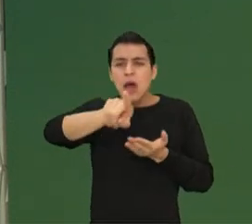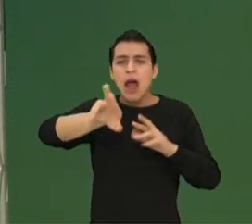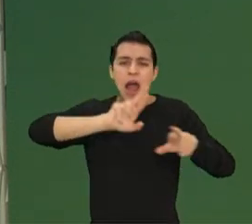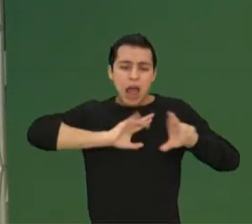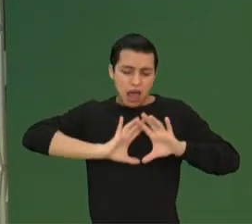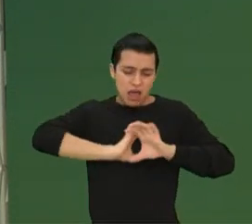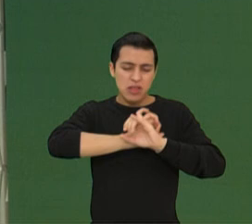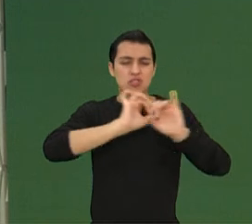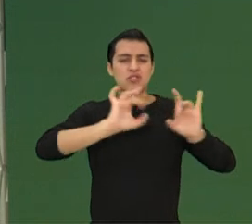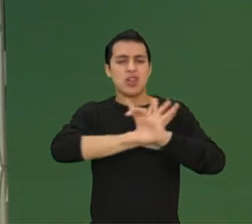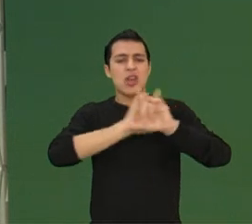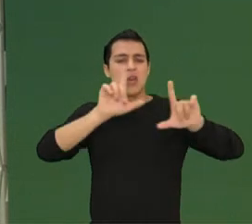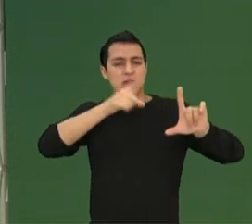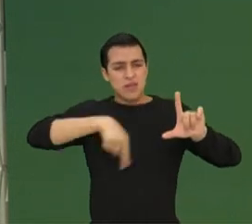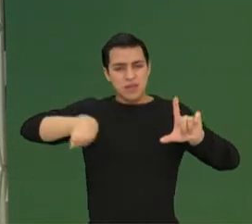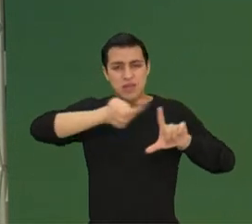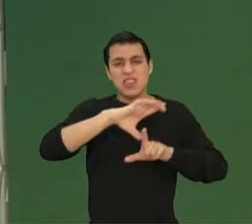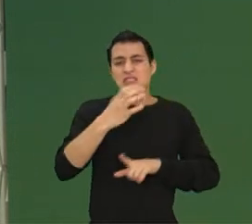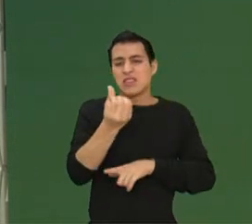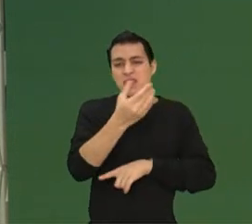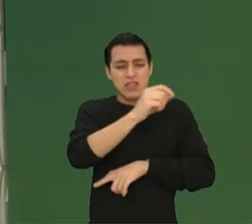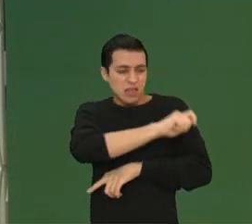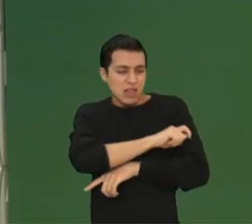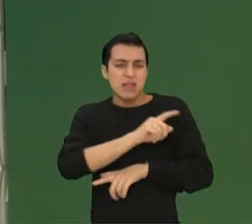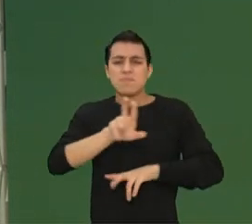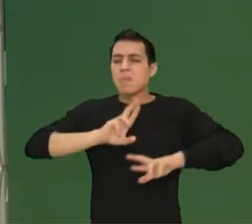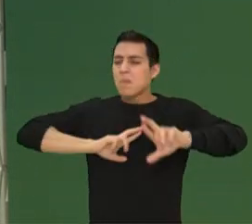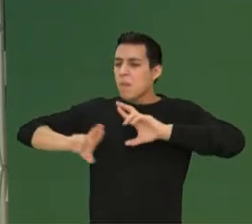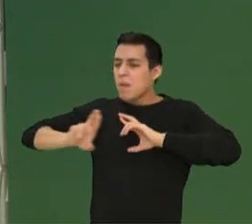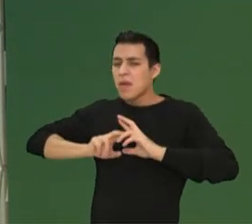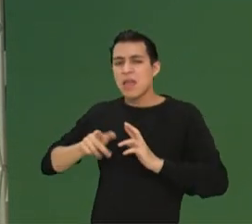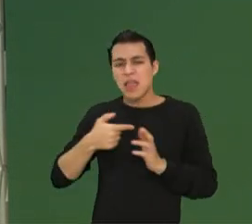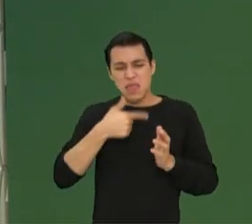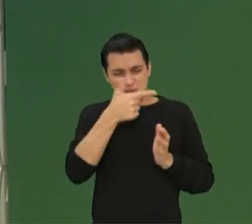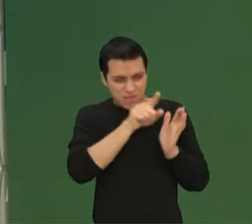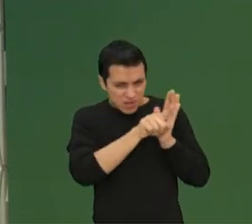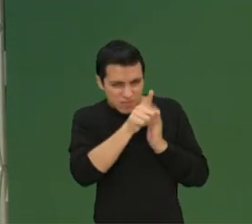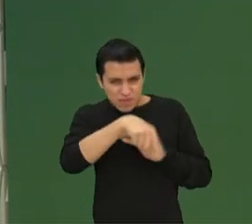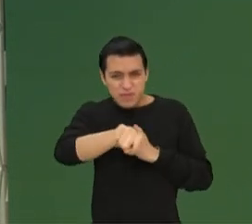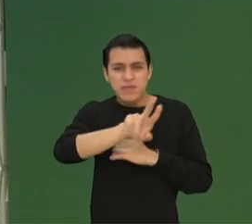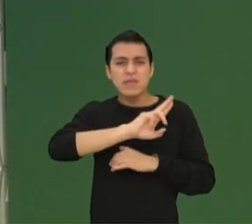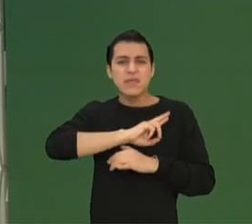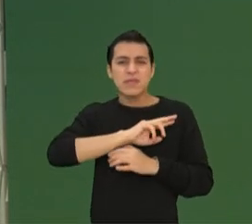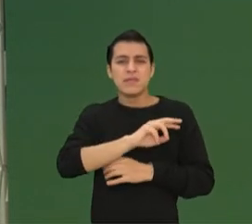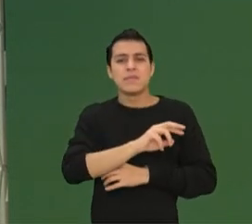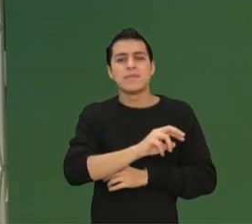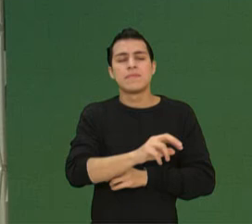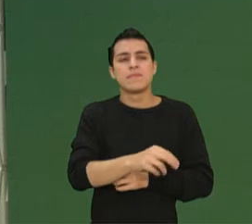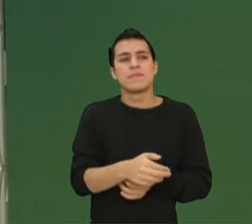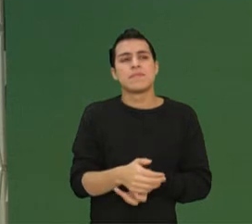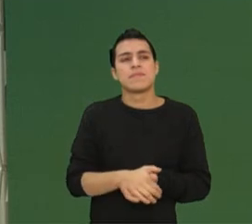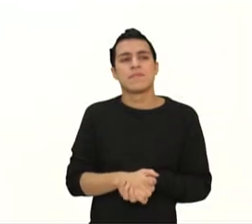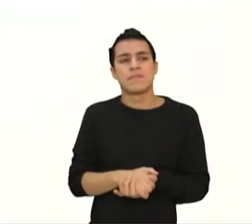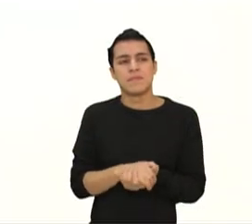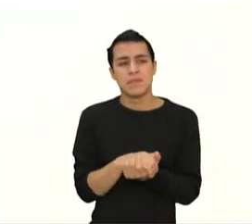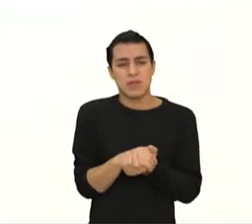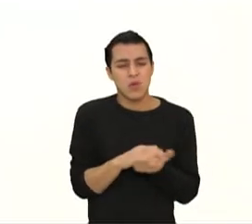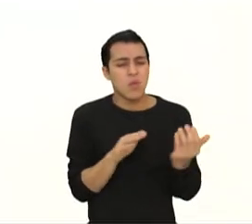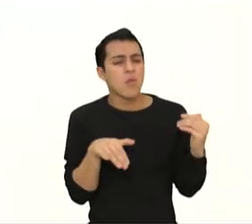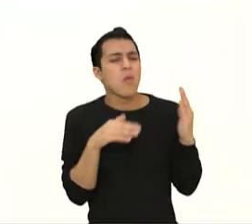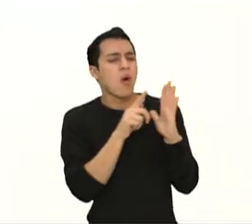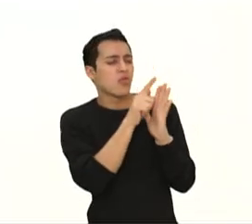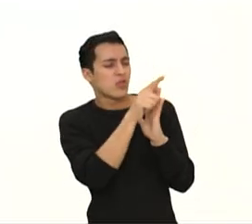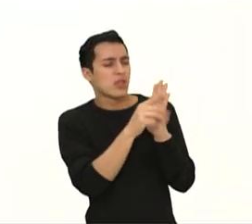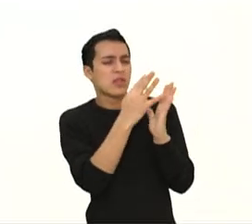alunos. 60 alunos responderam essa minha enquete. Eu fiz mais uma pergunta para eles. Qual gênero